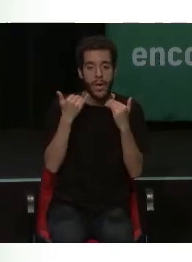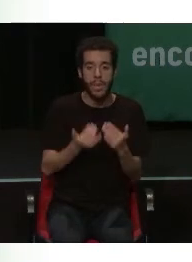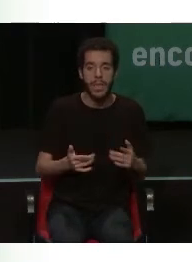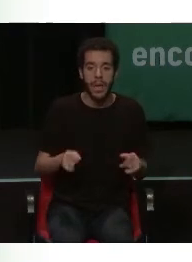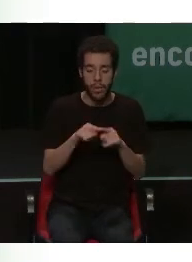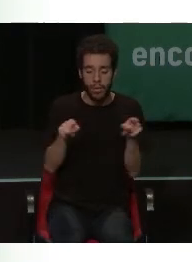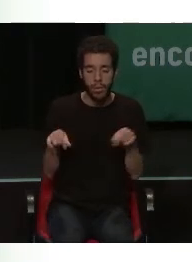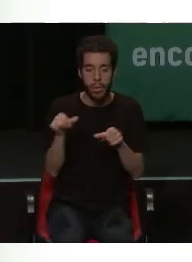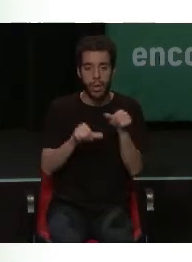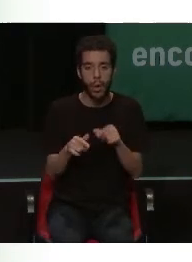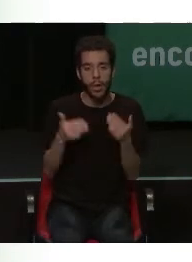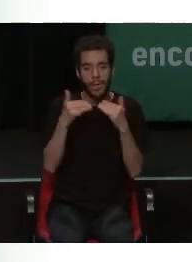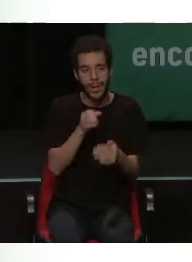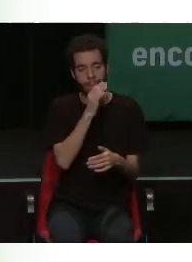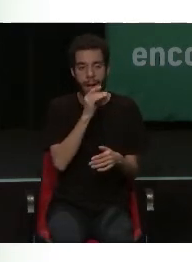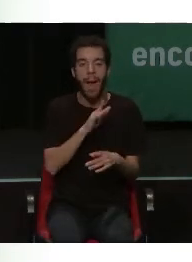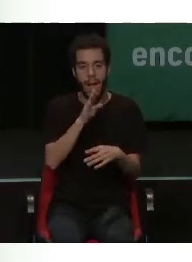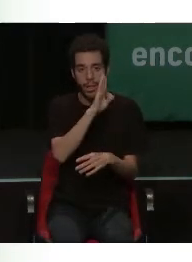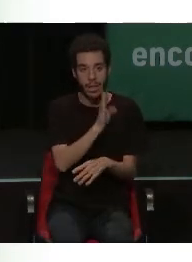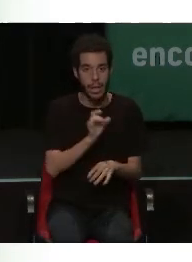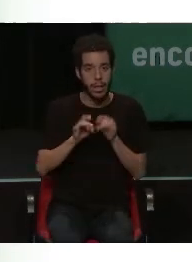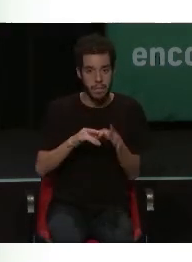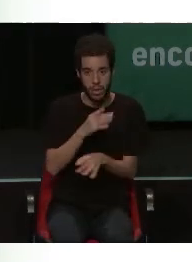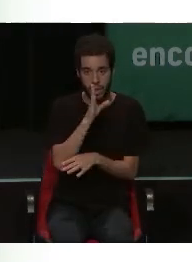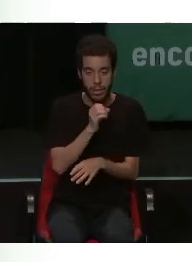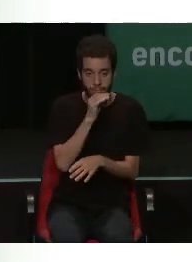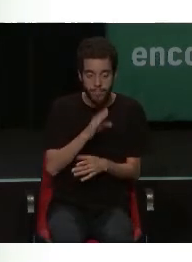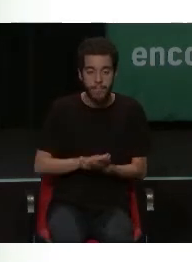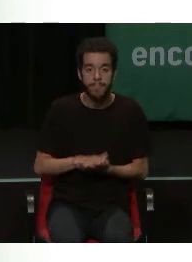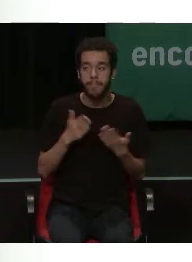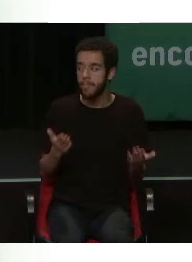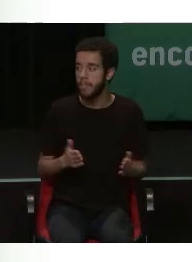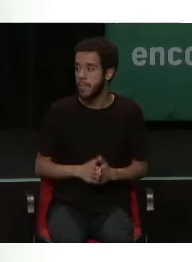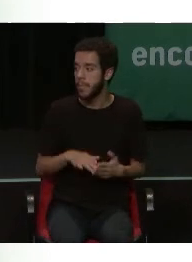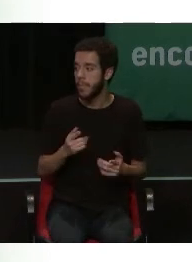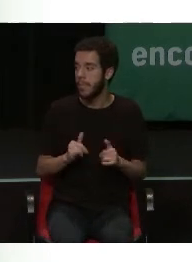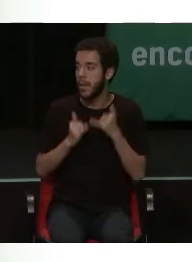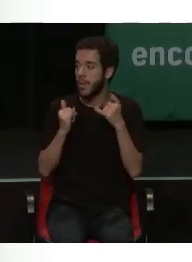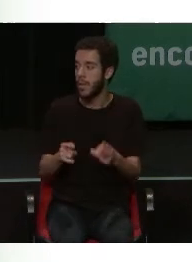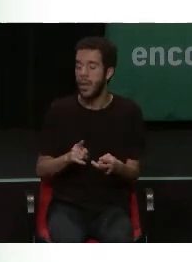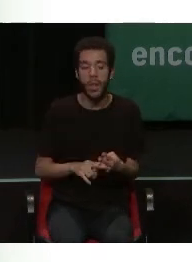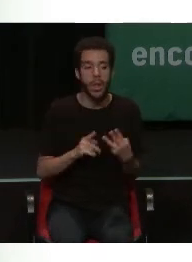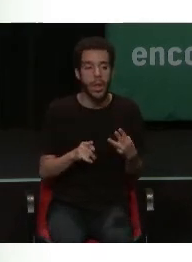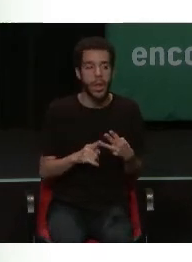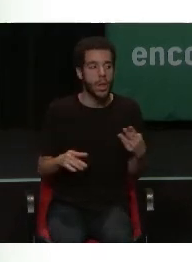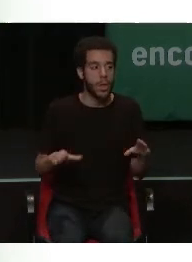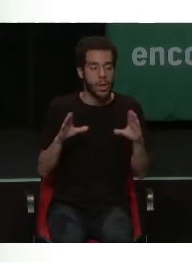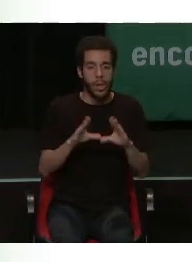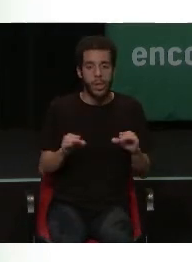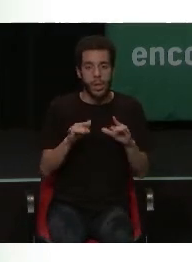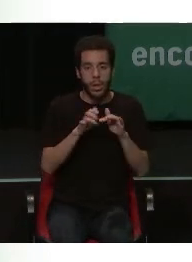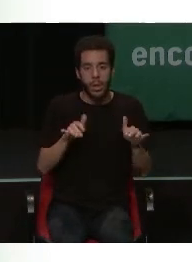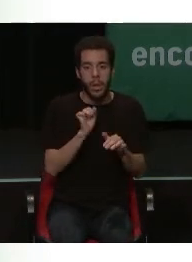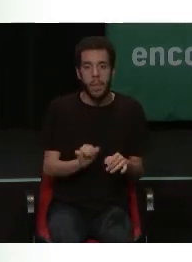elaboração remota. O Uterine Explorer, pronto, isso é o protótipo do software que faz a elaboração dos